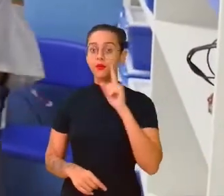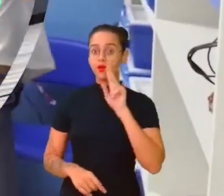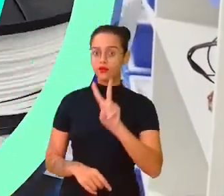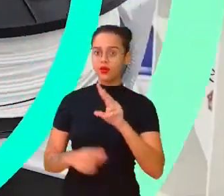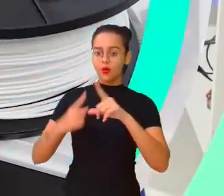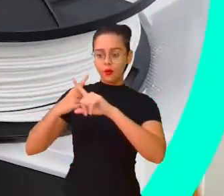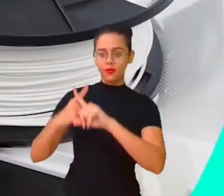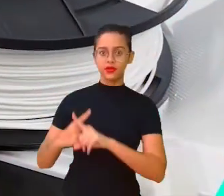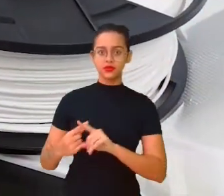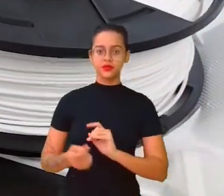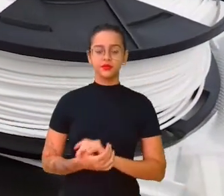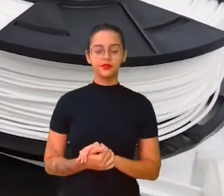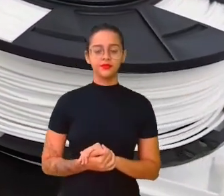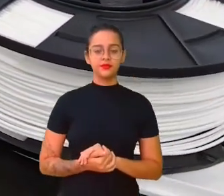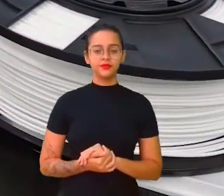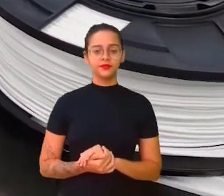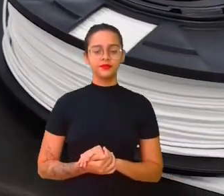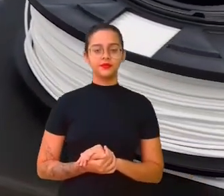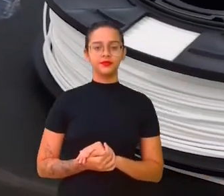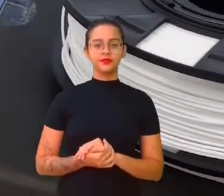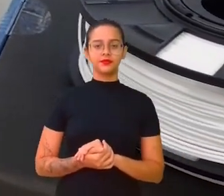competição, tá certo?